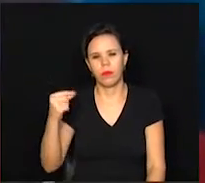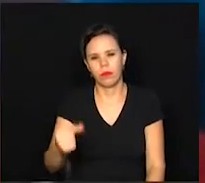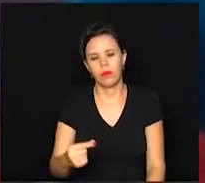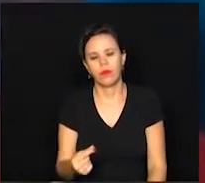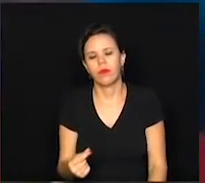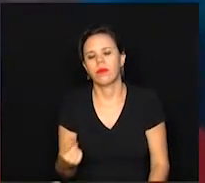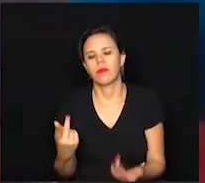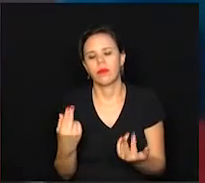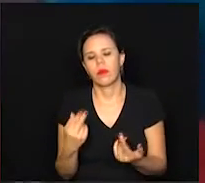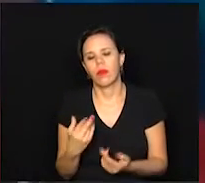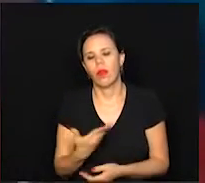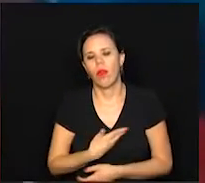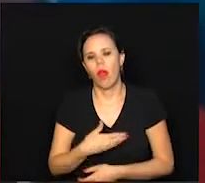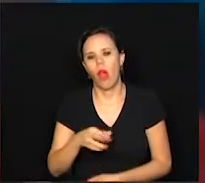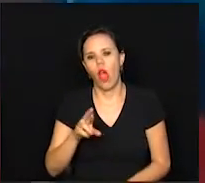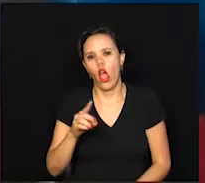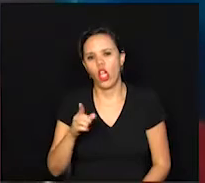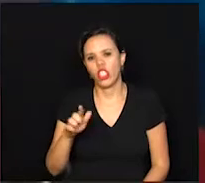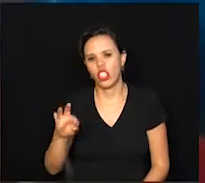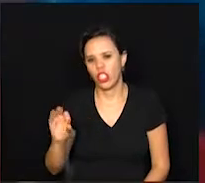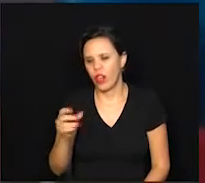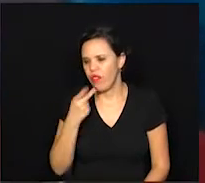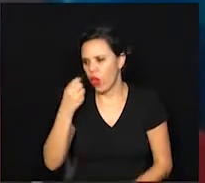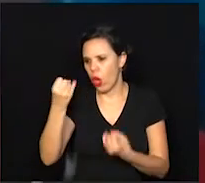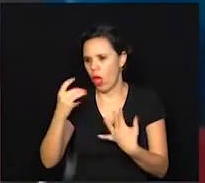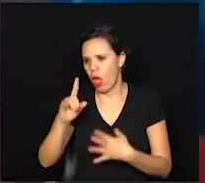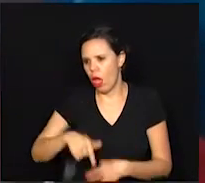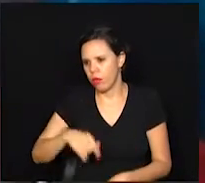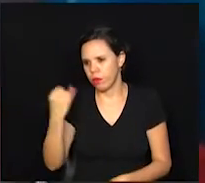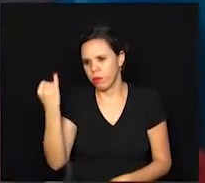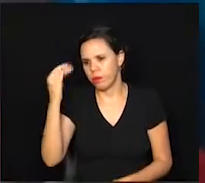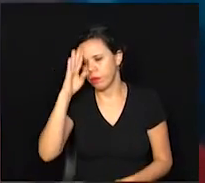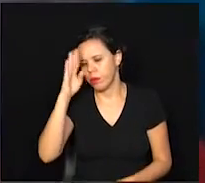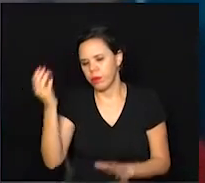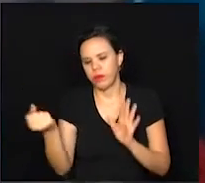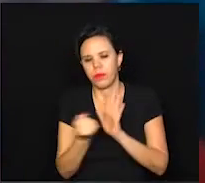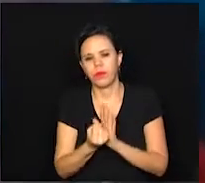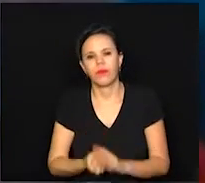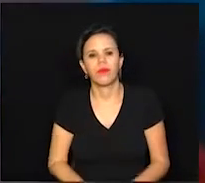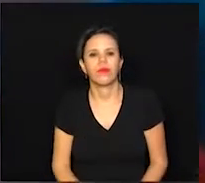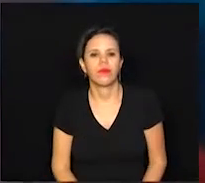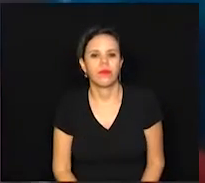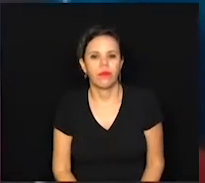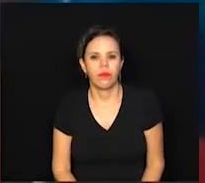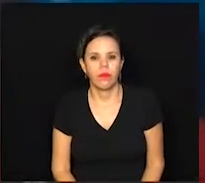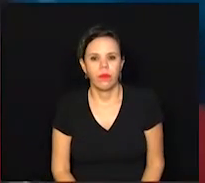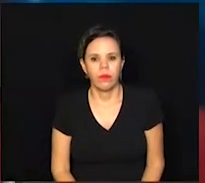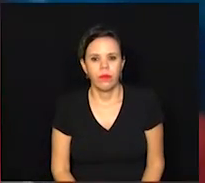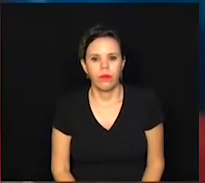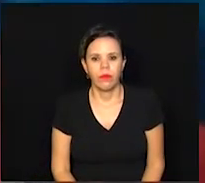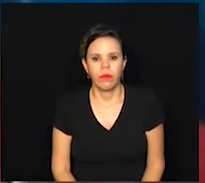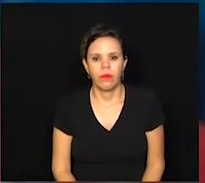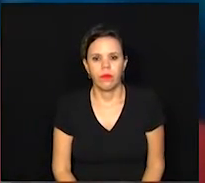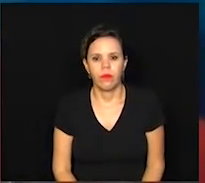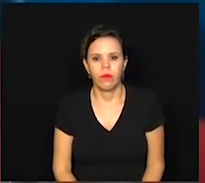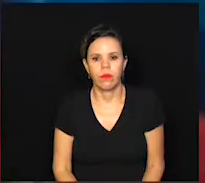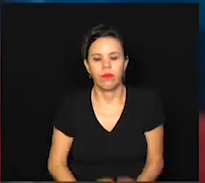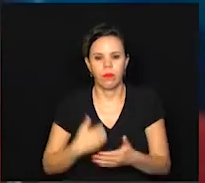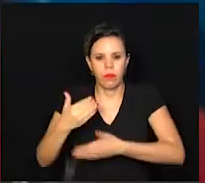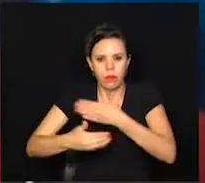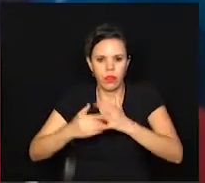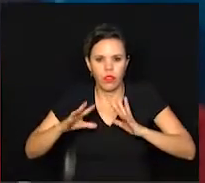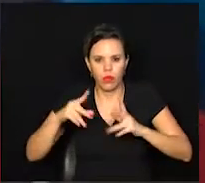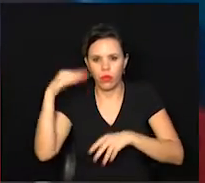colocou, né, fundamentalmente assim, esse registro histórico, o resgate histórico, nós estamos num processo em